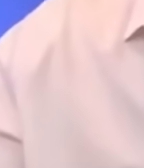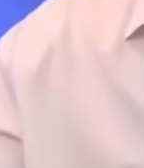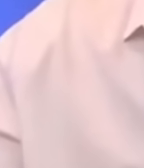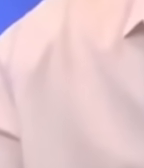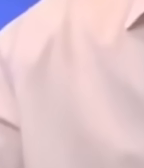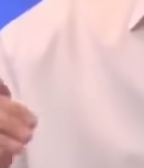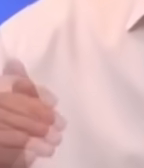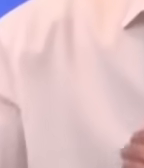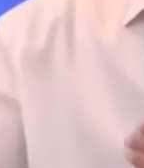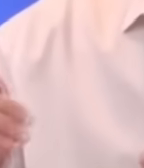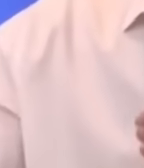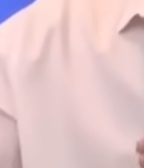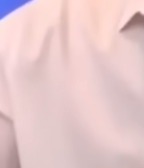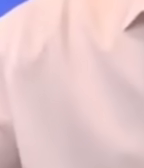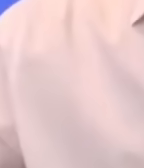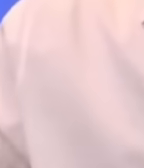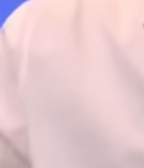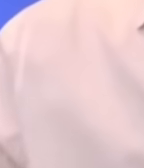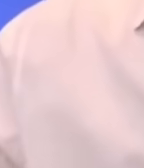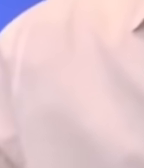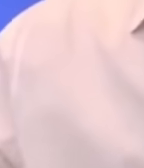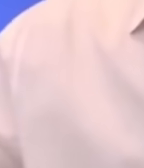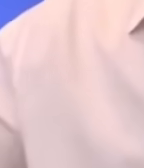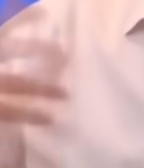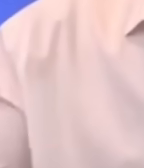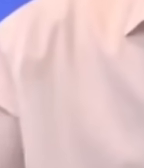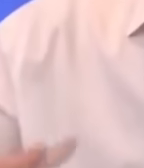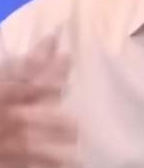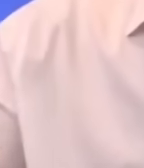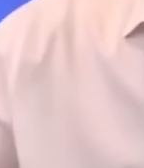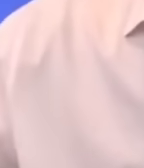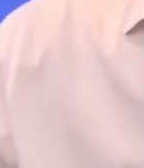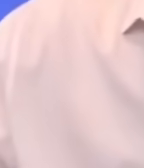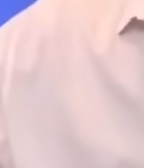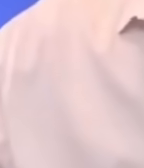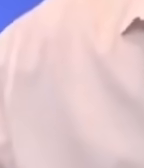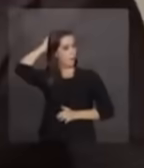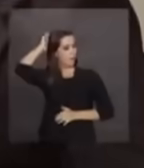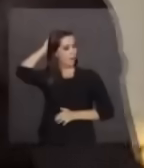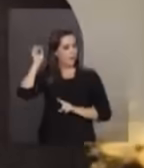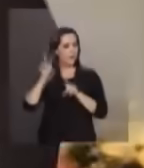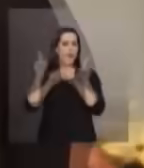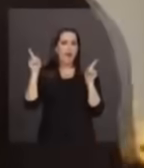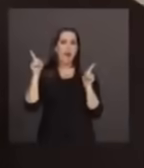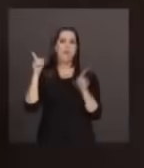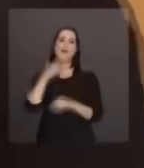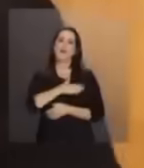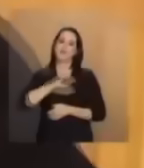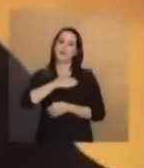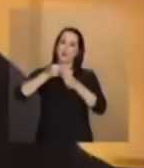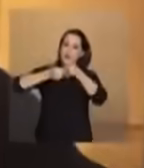pelo menos, tá? E vai dar o direito de defesa, de ampla defesa para todo mundo. E as pessoas têm que